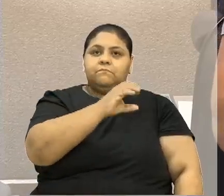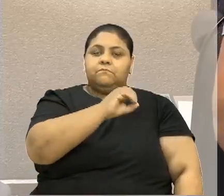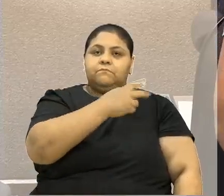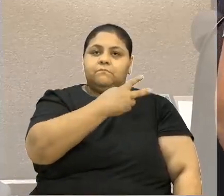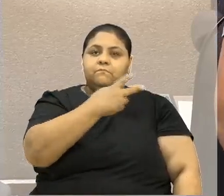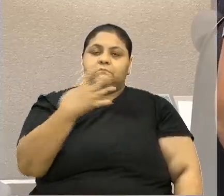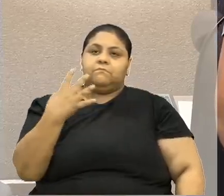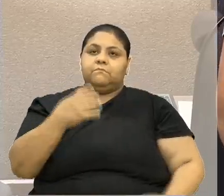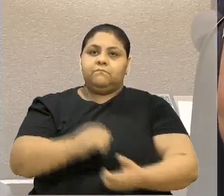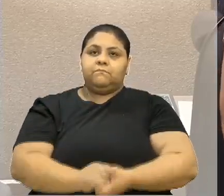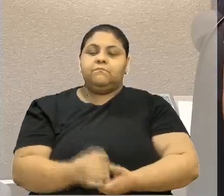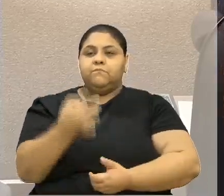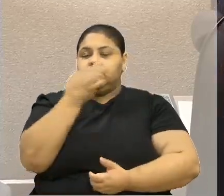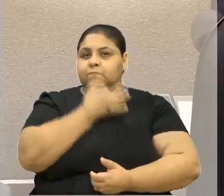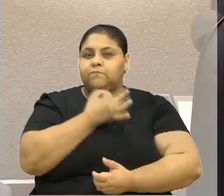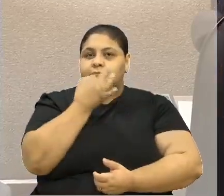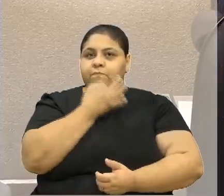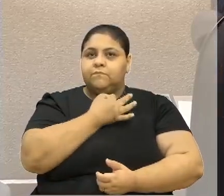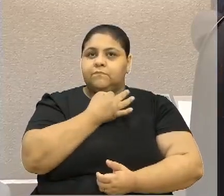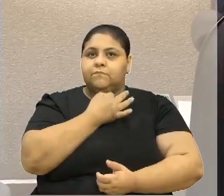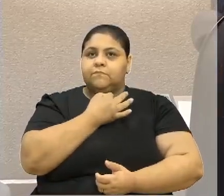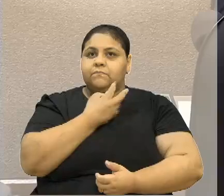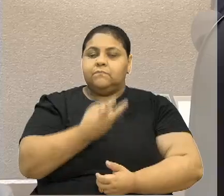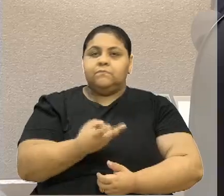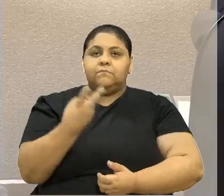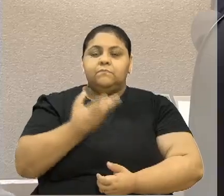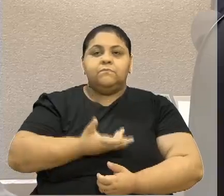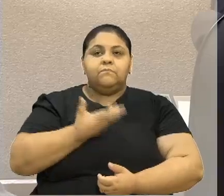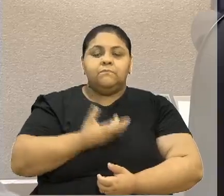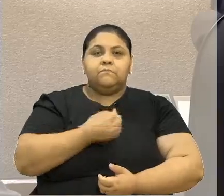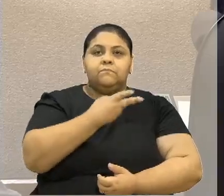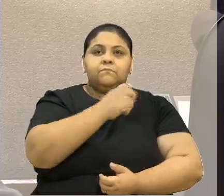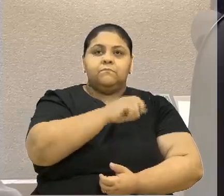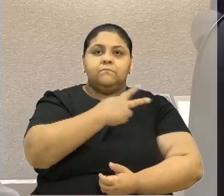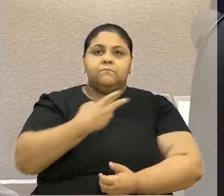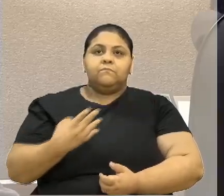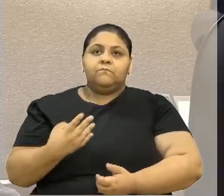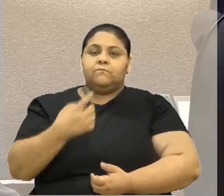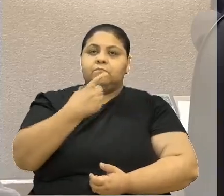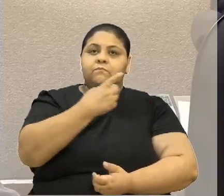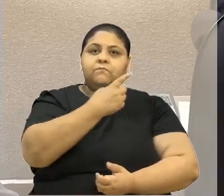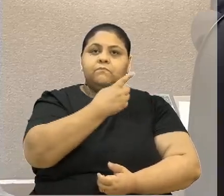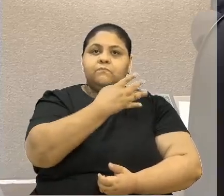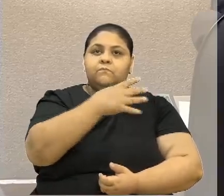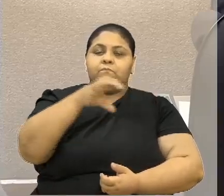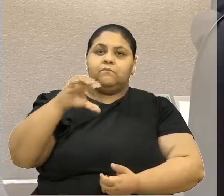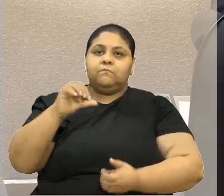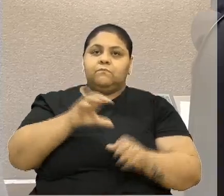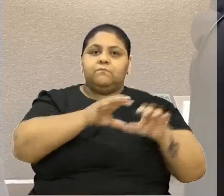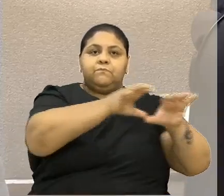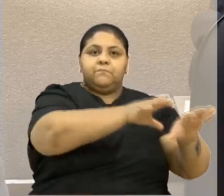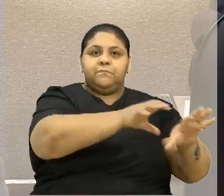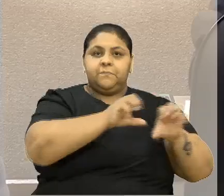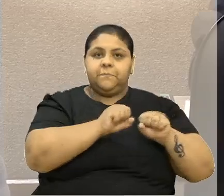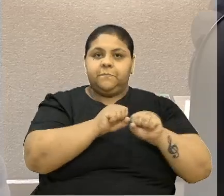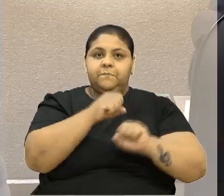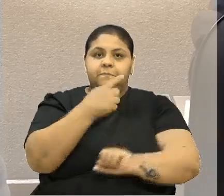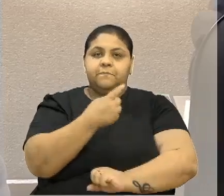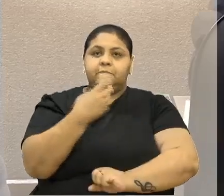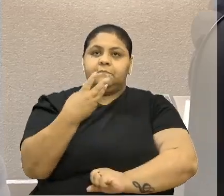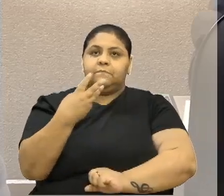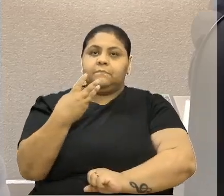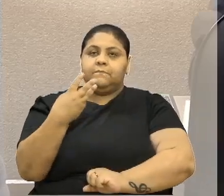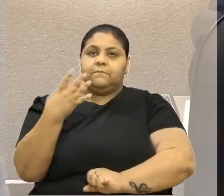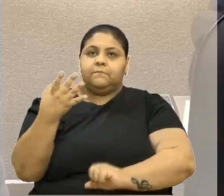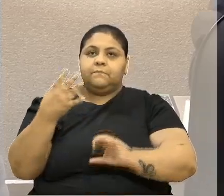224/2024. Caxias do Sul, 2 de dezembro de 2024, 149 anos de colonização e